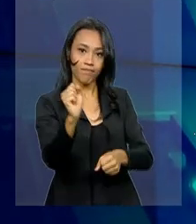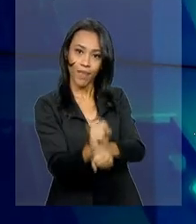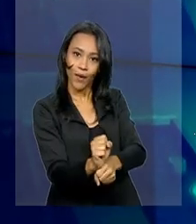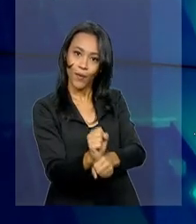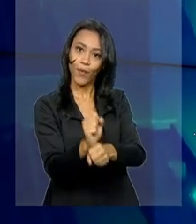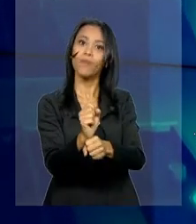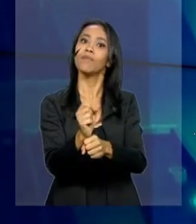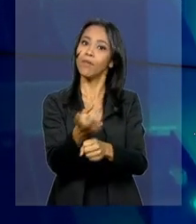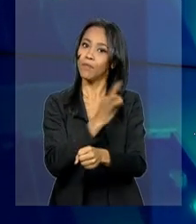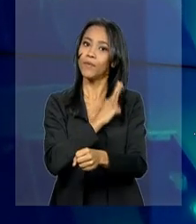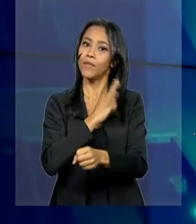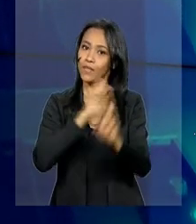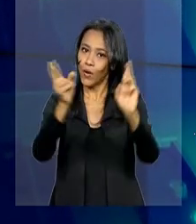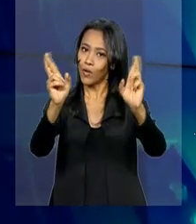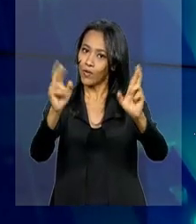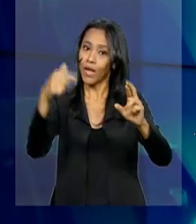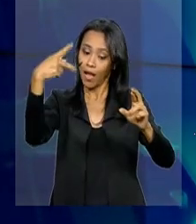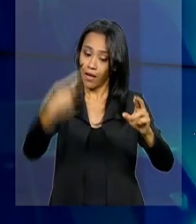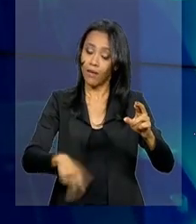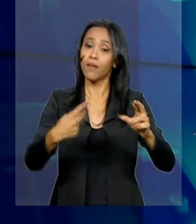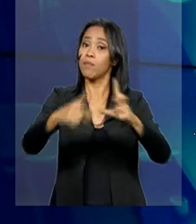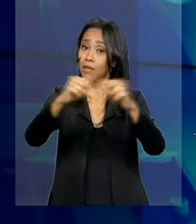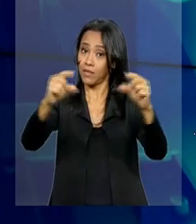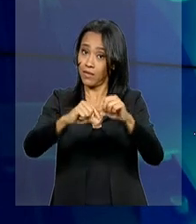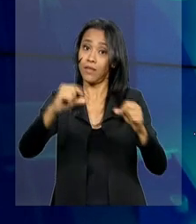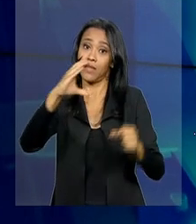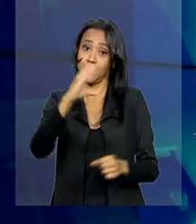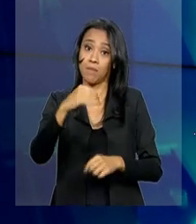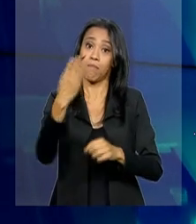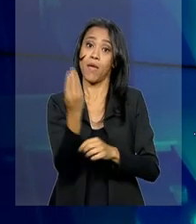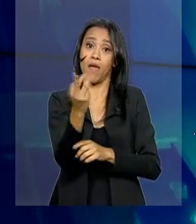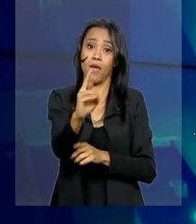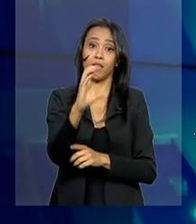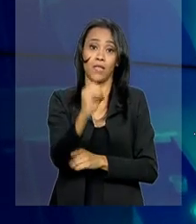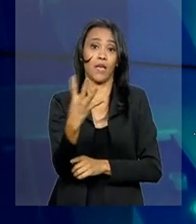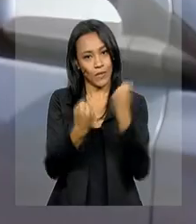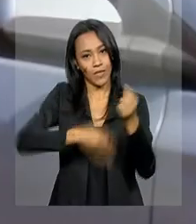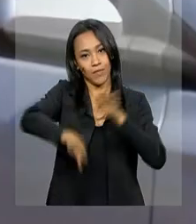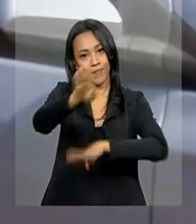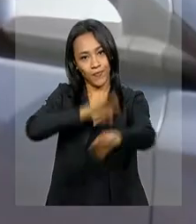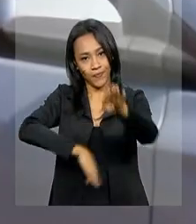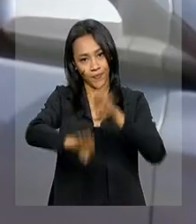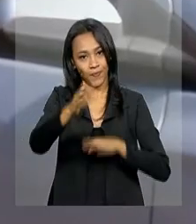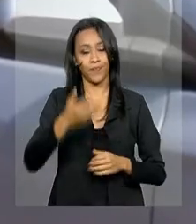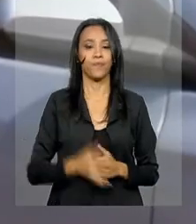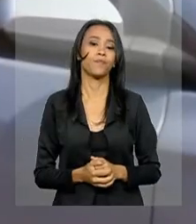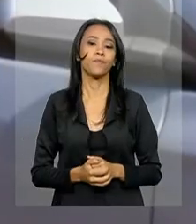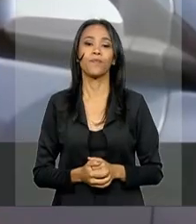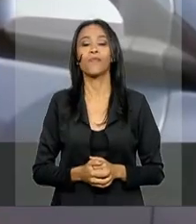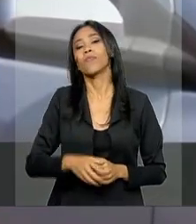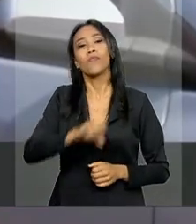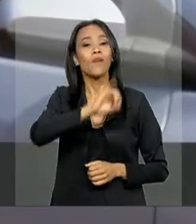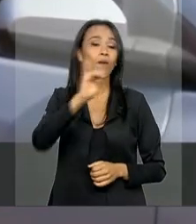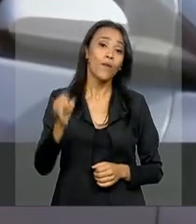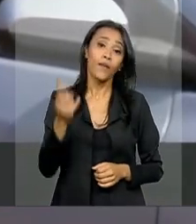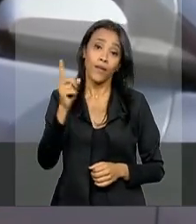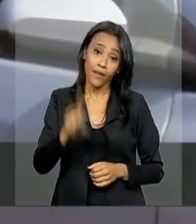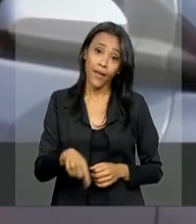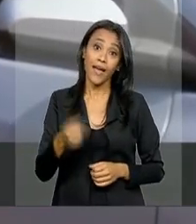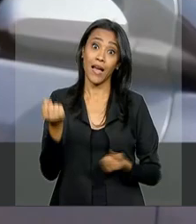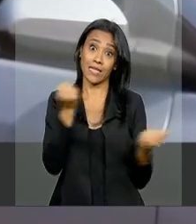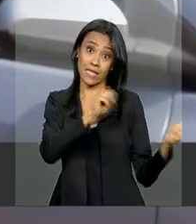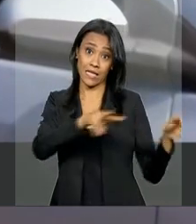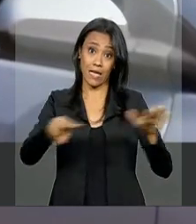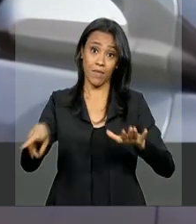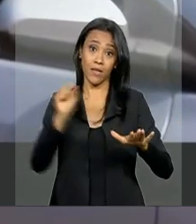Rodoviária Federal, na BR-040. A ação faz parte da Semana Nacional do Trânsito. Olá, como parte da programação da Semana